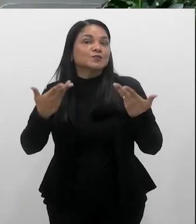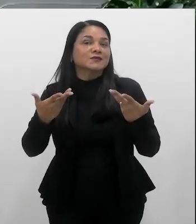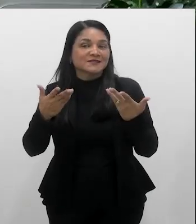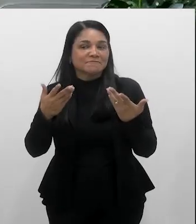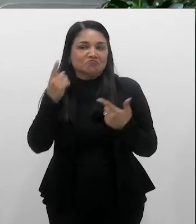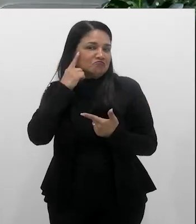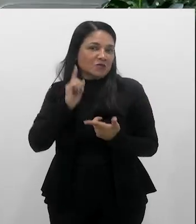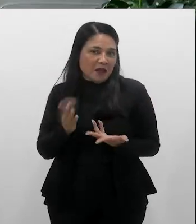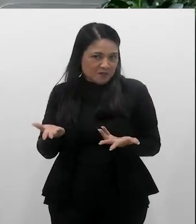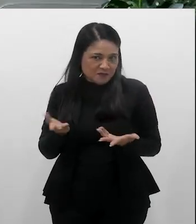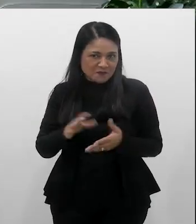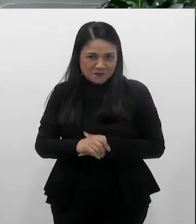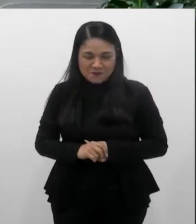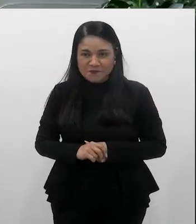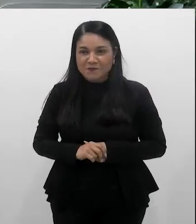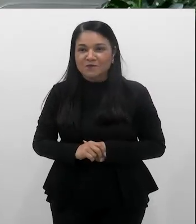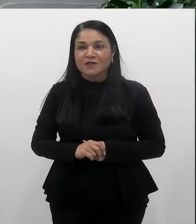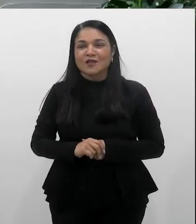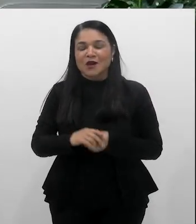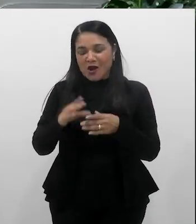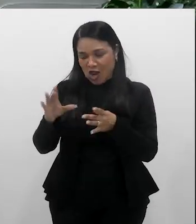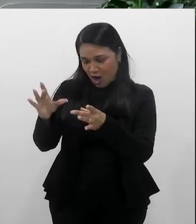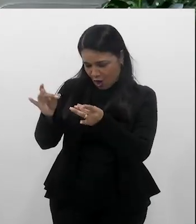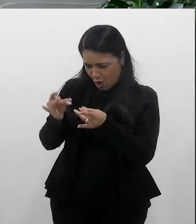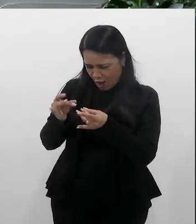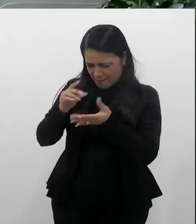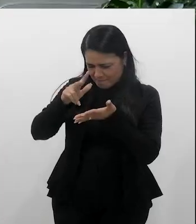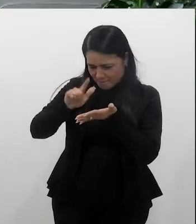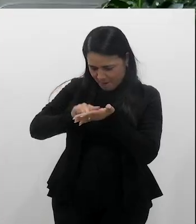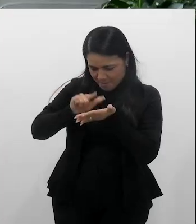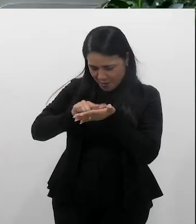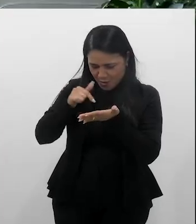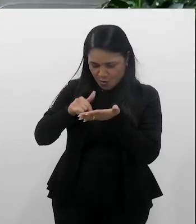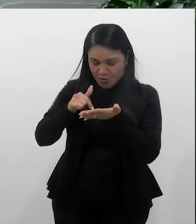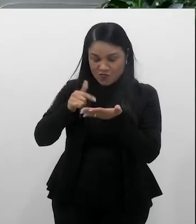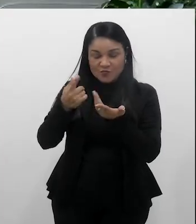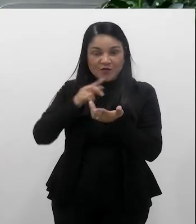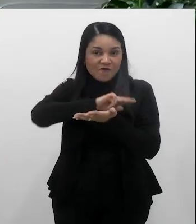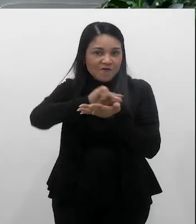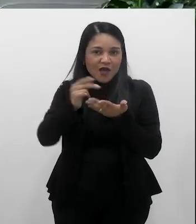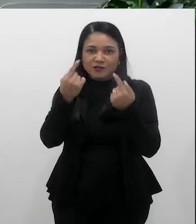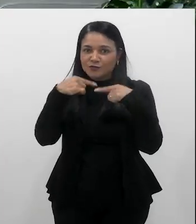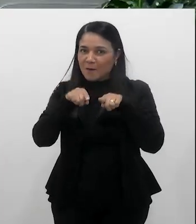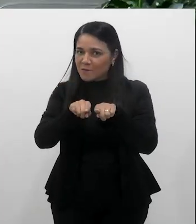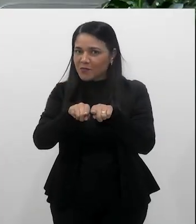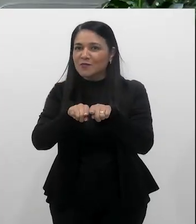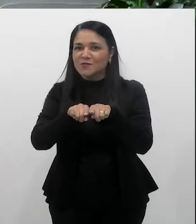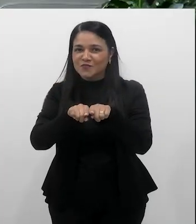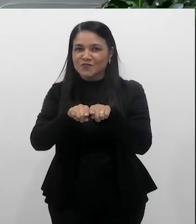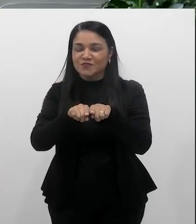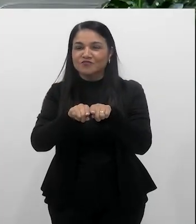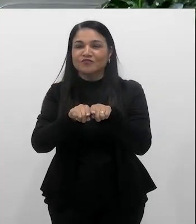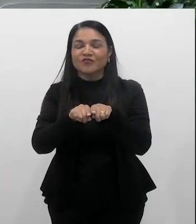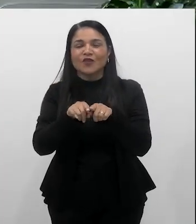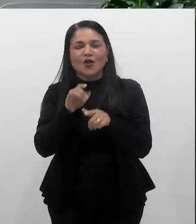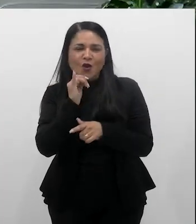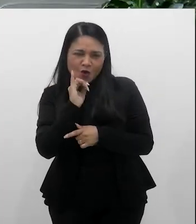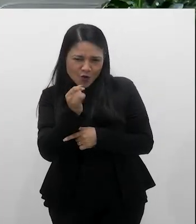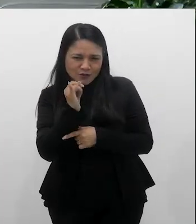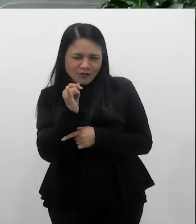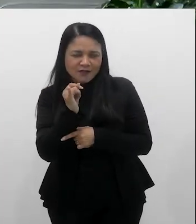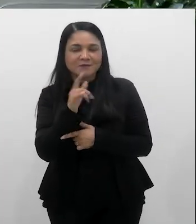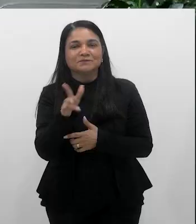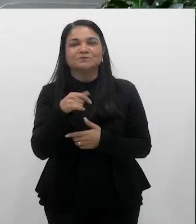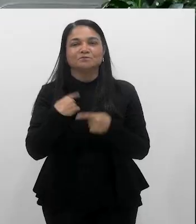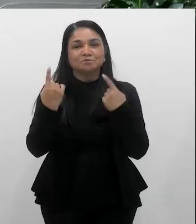não sabemos? Eu vou procurar. Inclusive, eu trouxe até uma colinha da minha cola, que são tantos parceiros. Vou levar uma colinha da cola. Diga aí uns